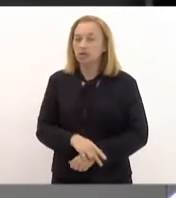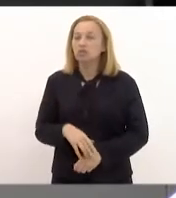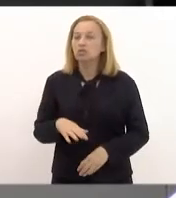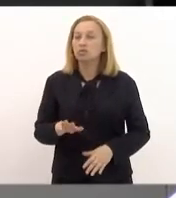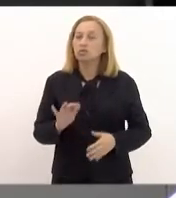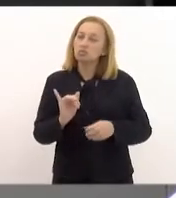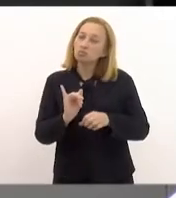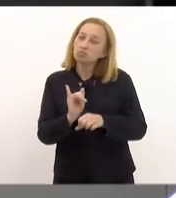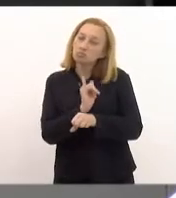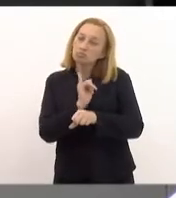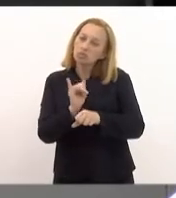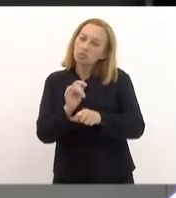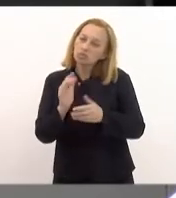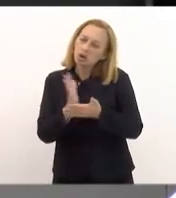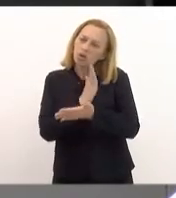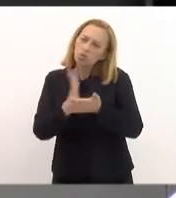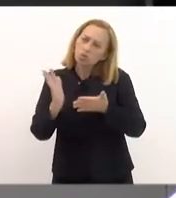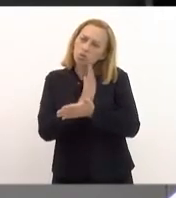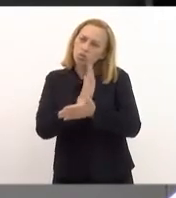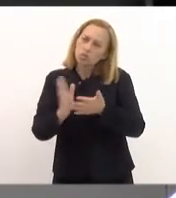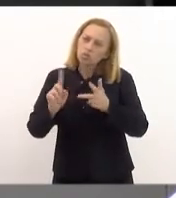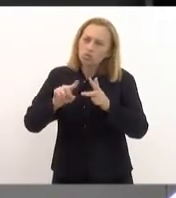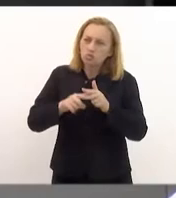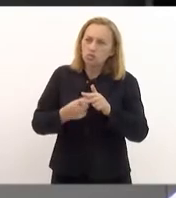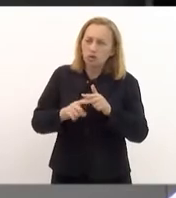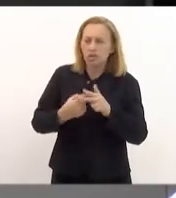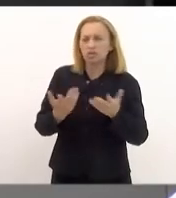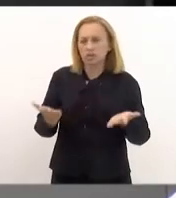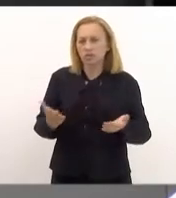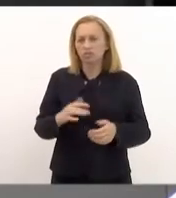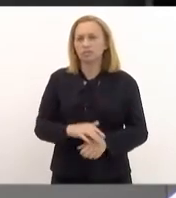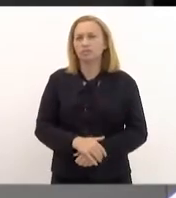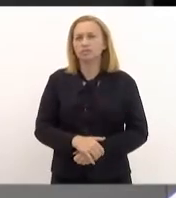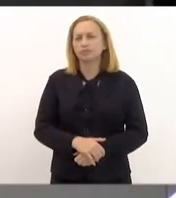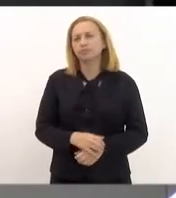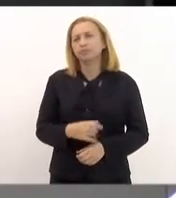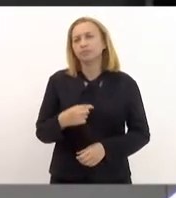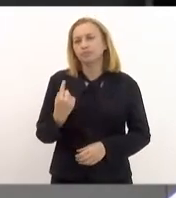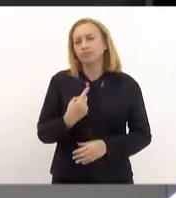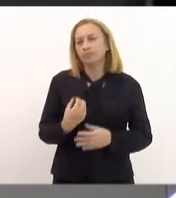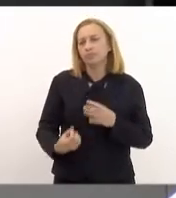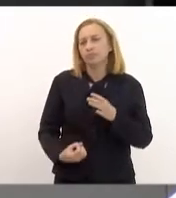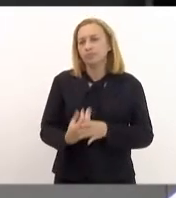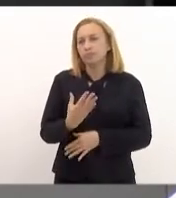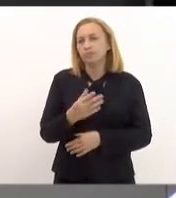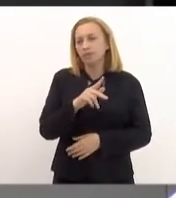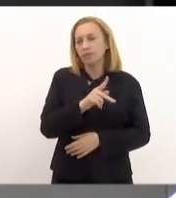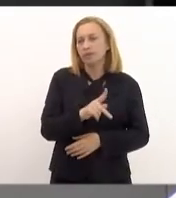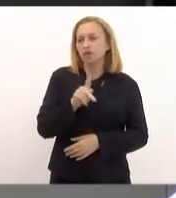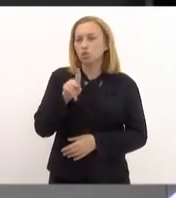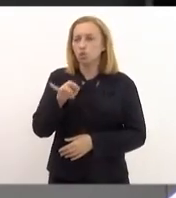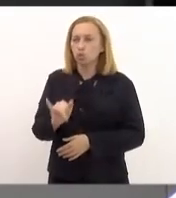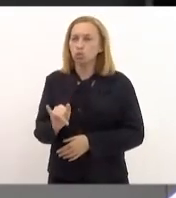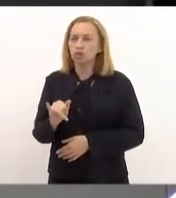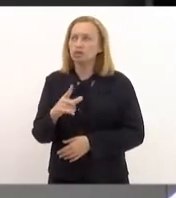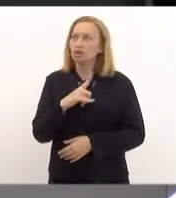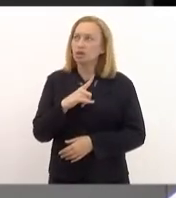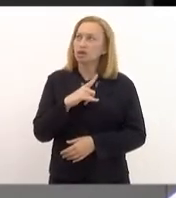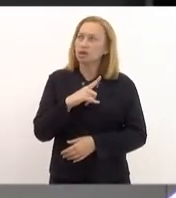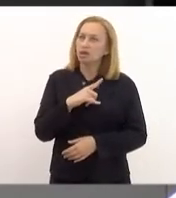algumas modificações, por exemplo, o buffer, né? A gente tinha criado, quer dizer, o PEDU, e nele tem um buffer